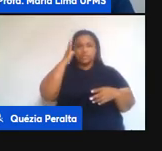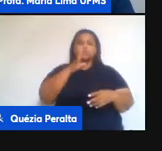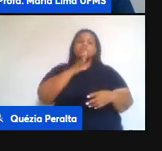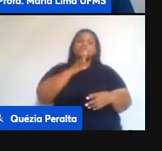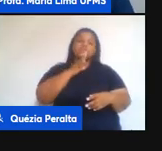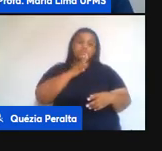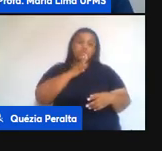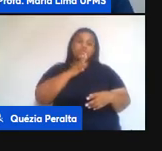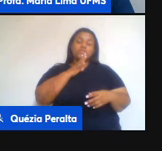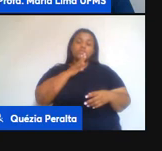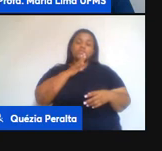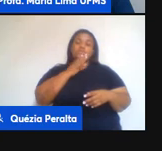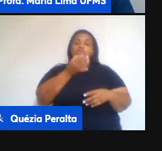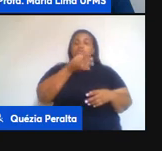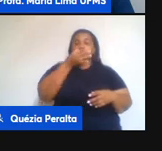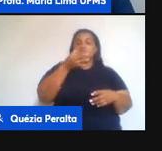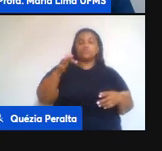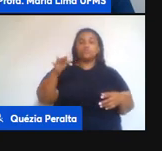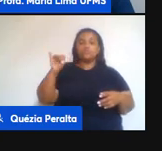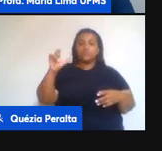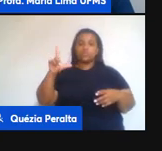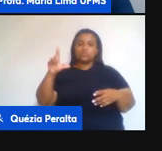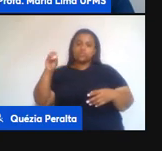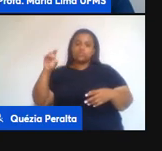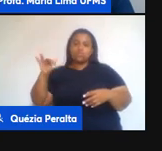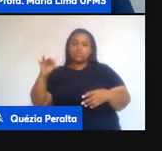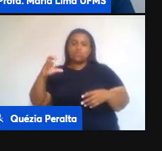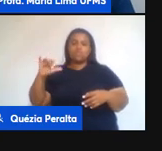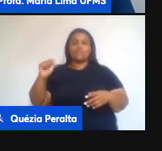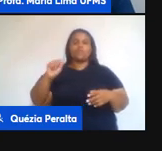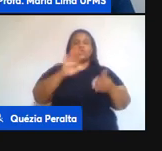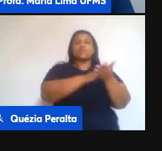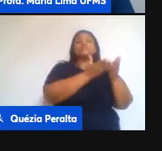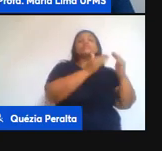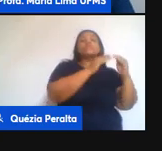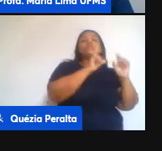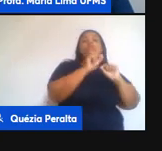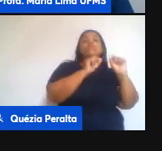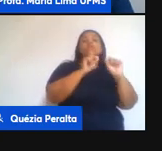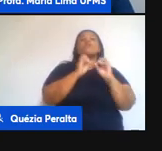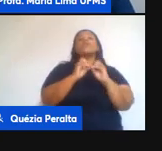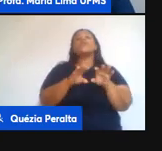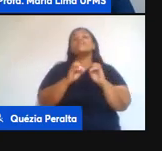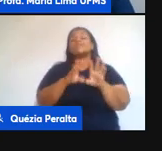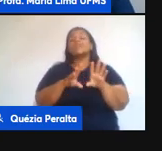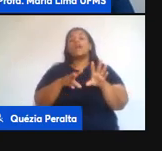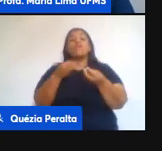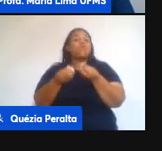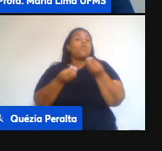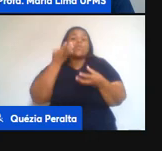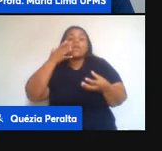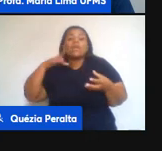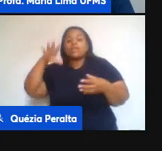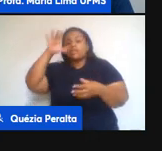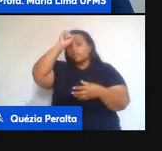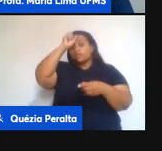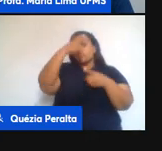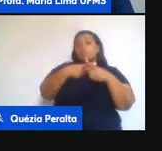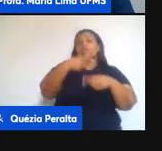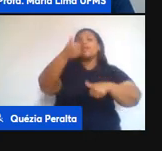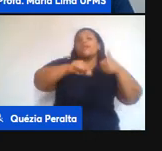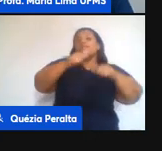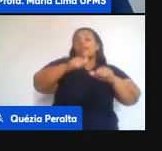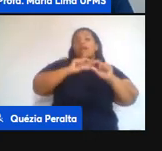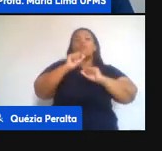O que é a escola, para que ela serve, o que é ensinar, como que a criança aprende, por que avaliar, o que é